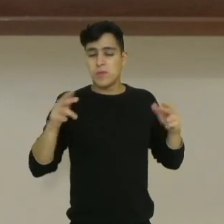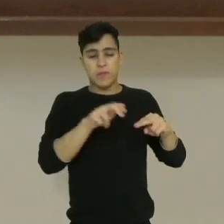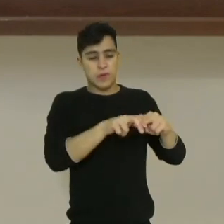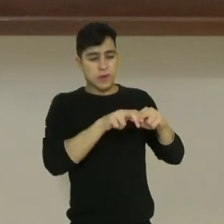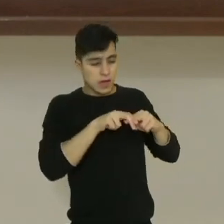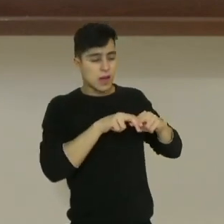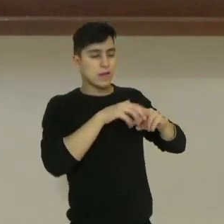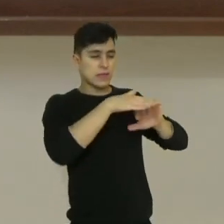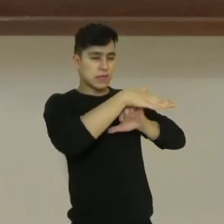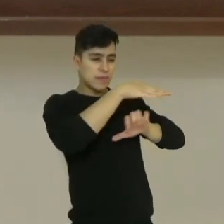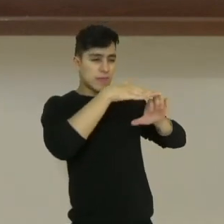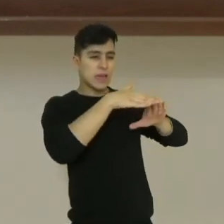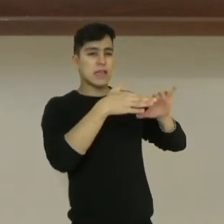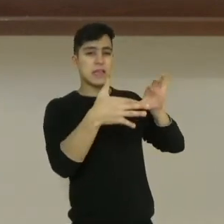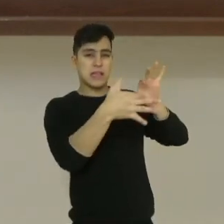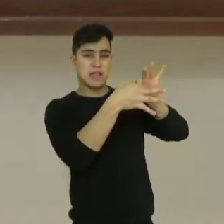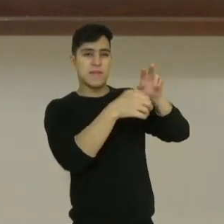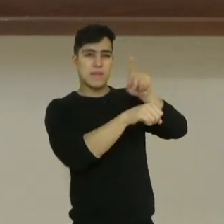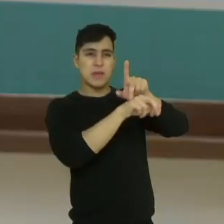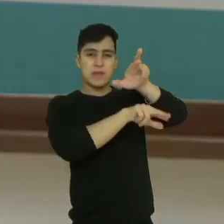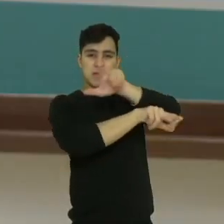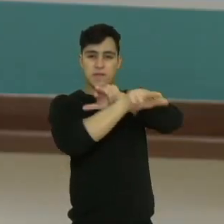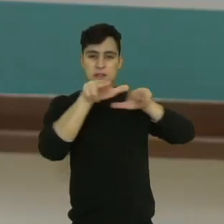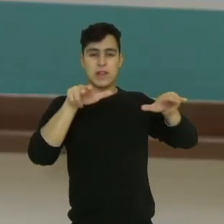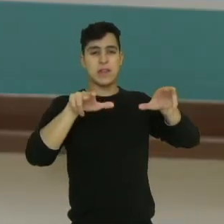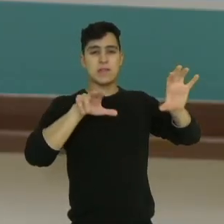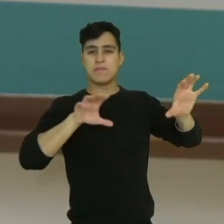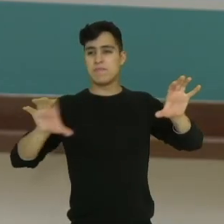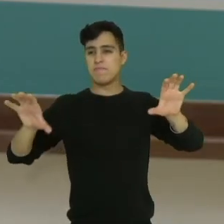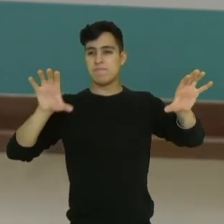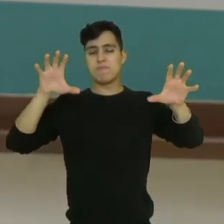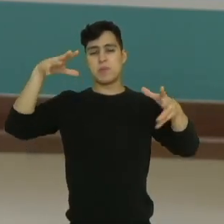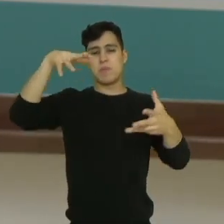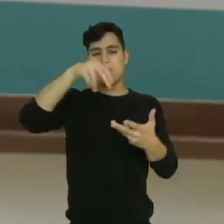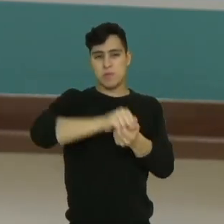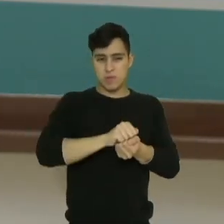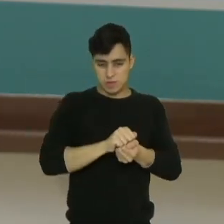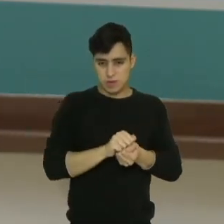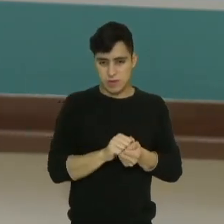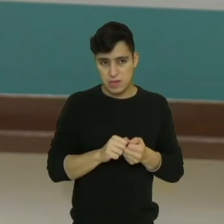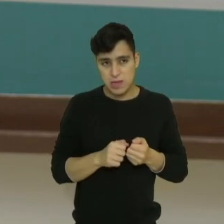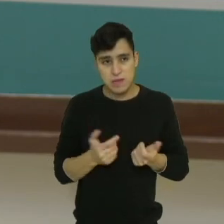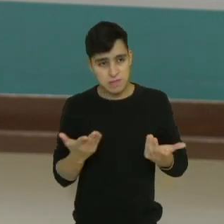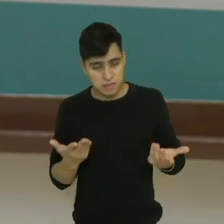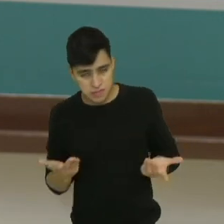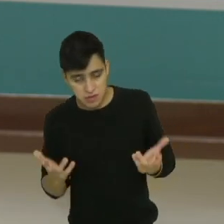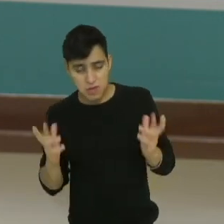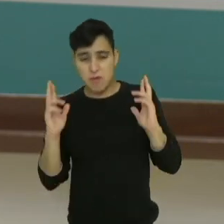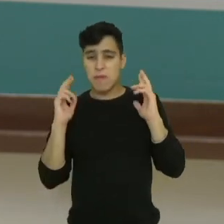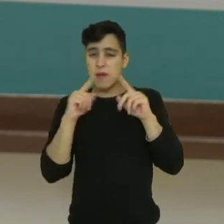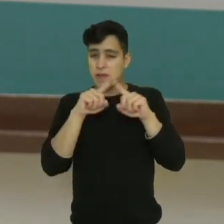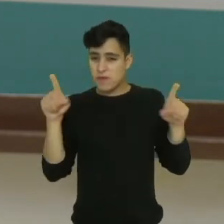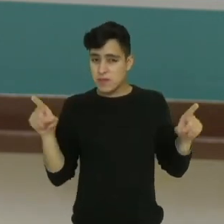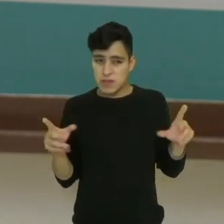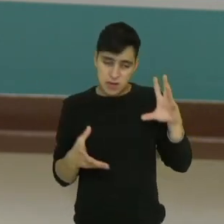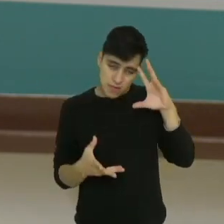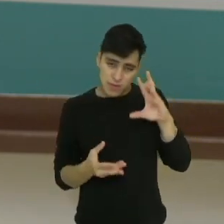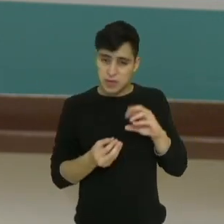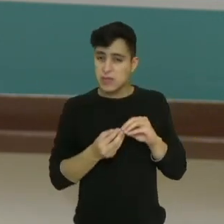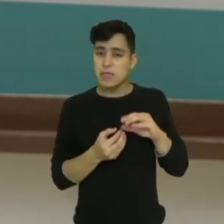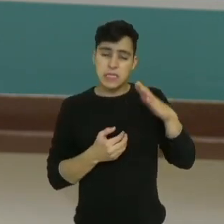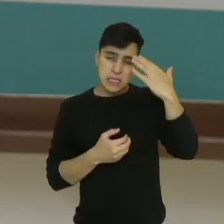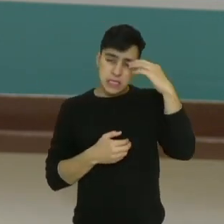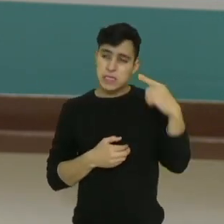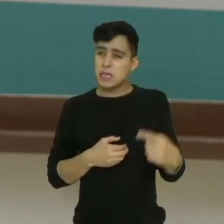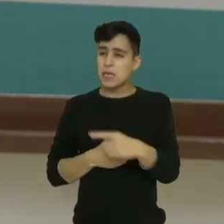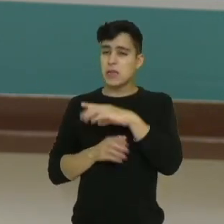das multinacionais e transnacionais distribuídas pelo planeta. Nessa situação, espero que você aí tenha conseguido fazer